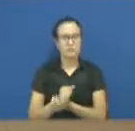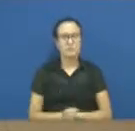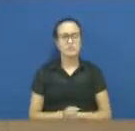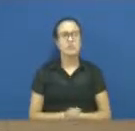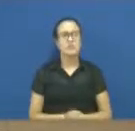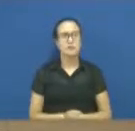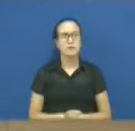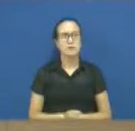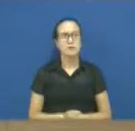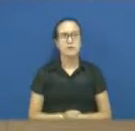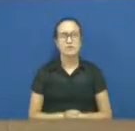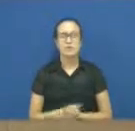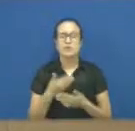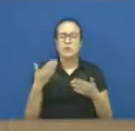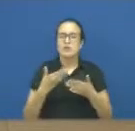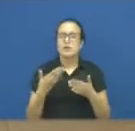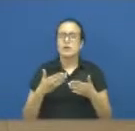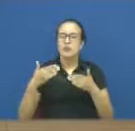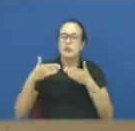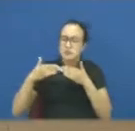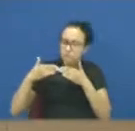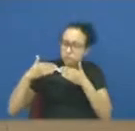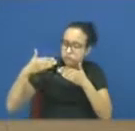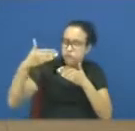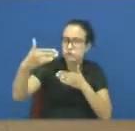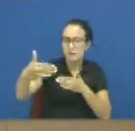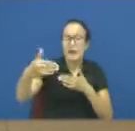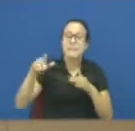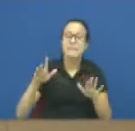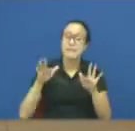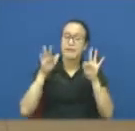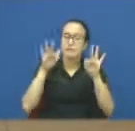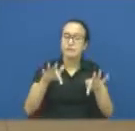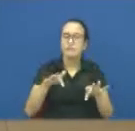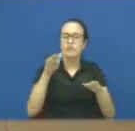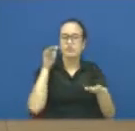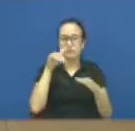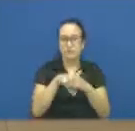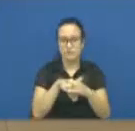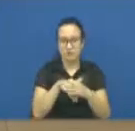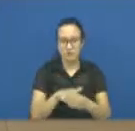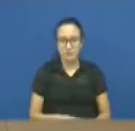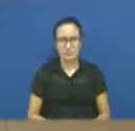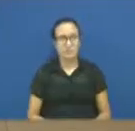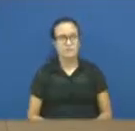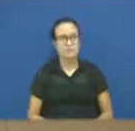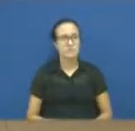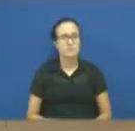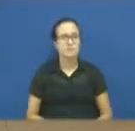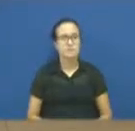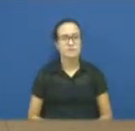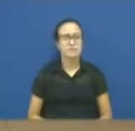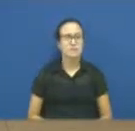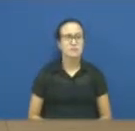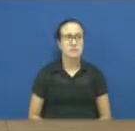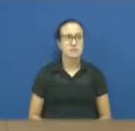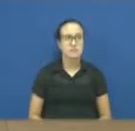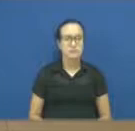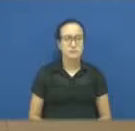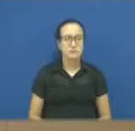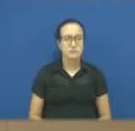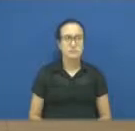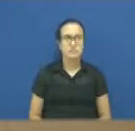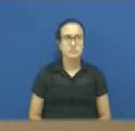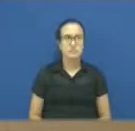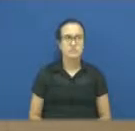os trabalhos até que se encerre a votação da pauta. O item 17º já foi... Questão de ordem. Tem um